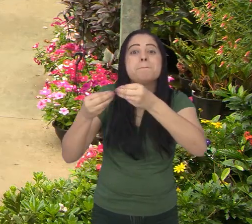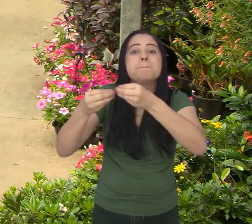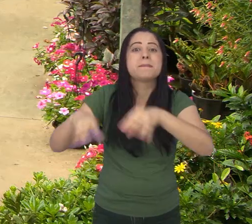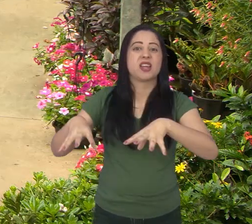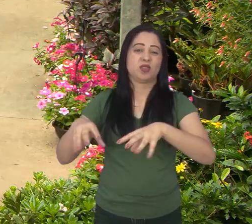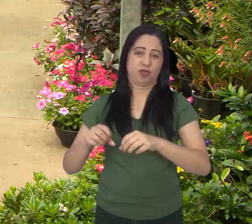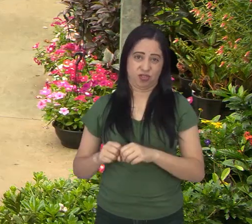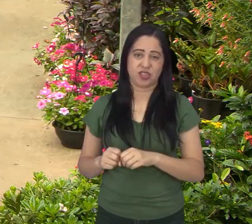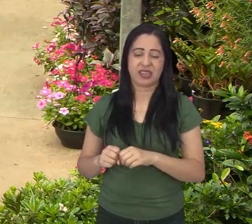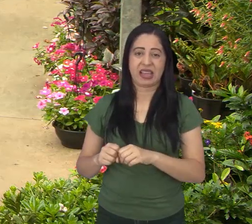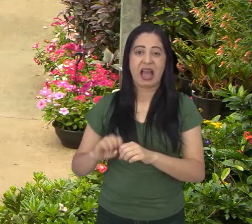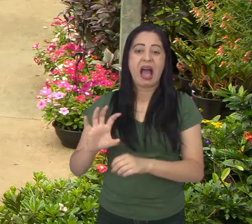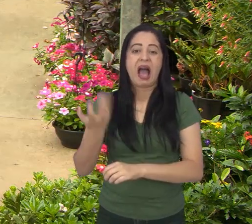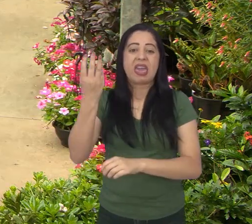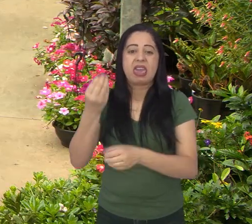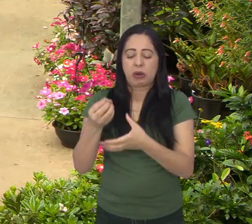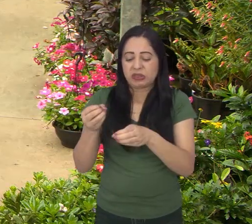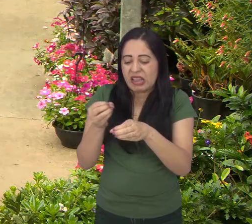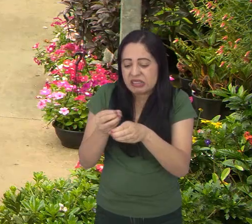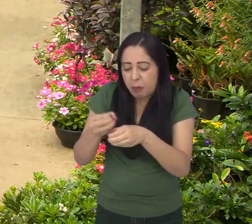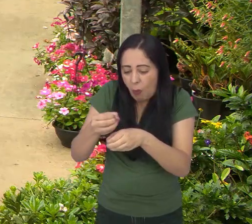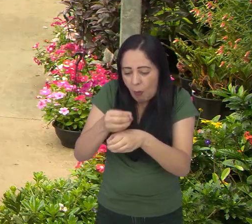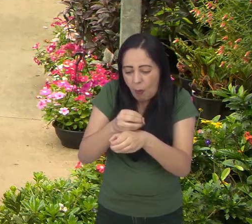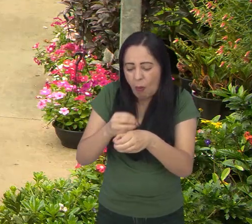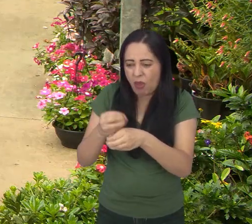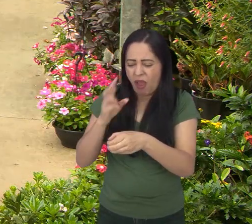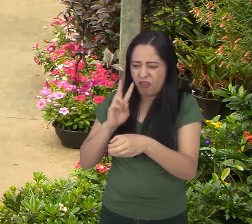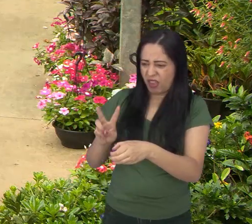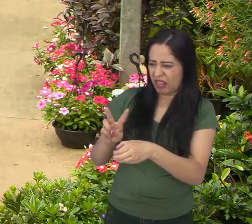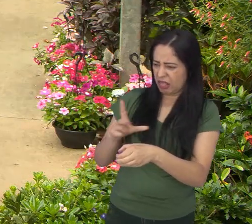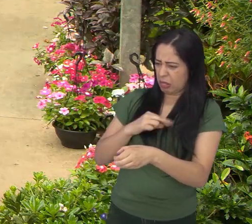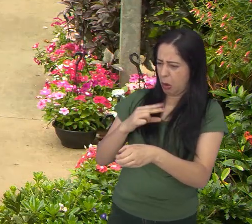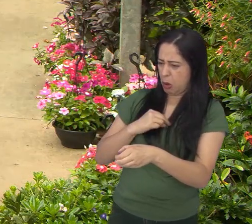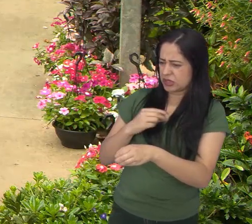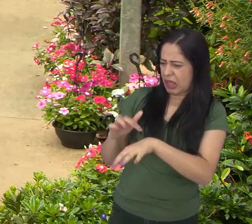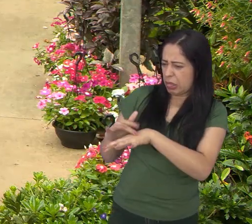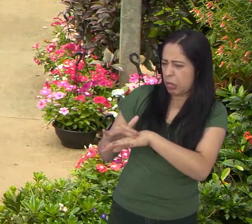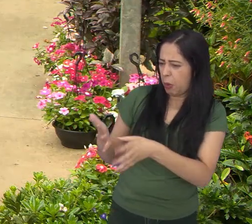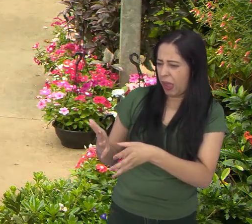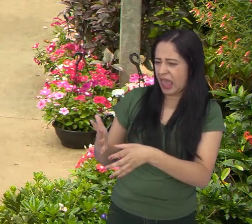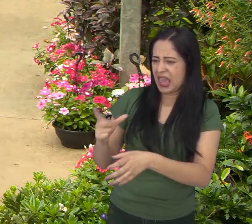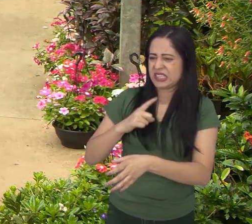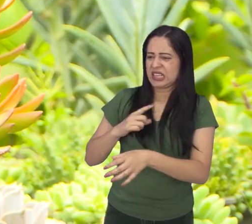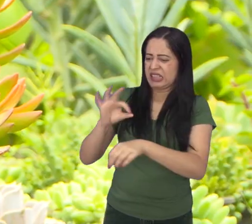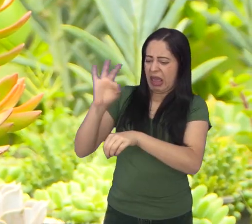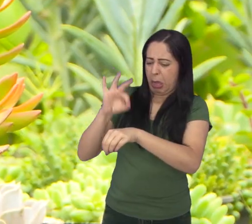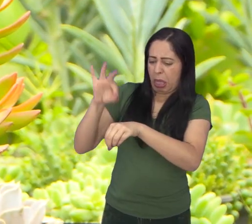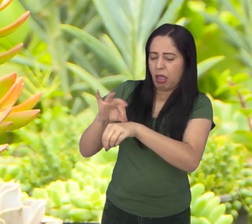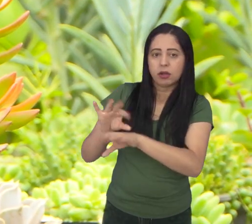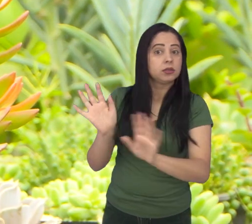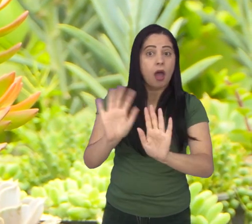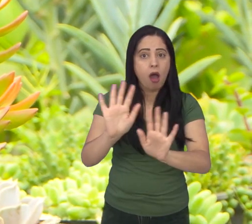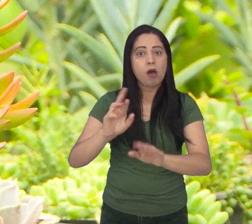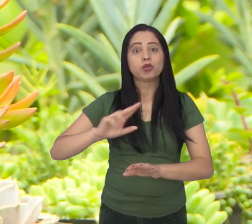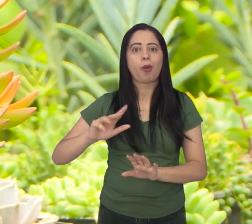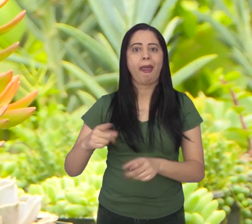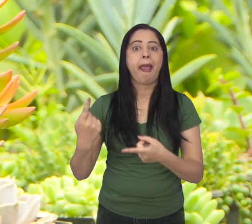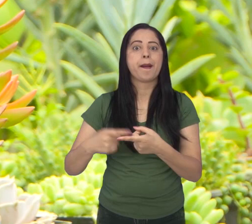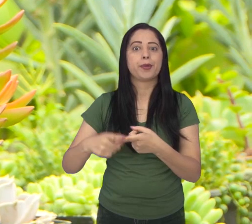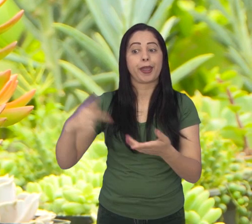às vezes, as manchas aparecem da planta e as pessoas acham, tá com uma doença, tem um bichinho que veio. E não é isso,